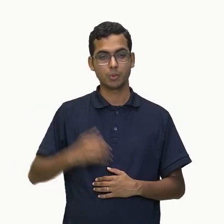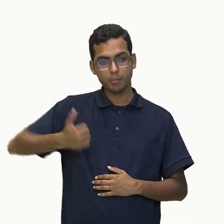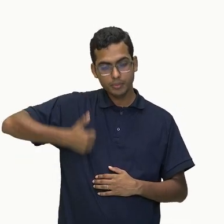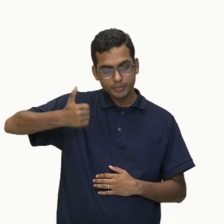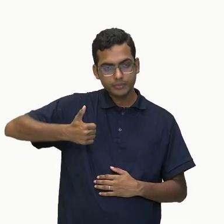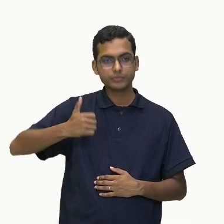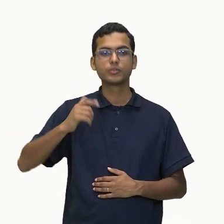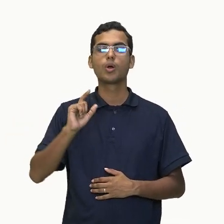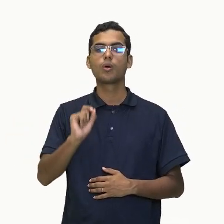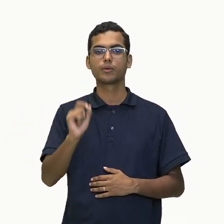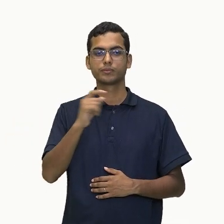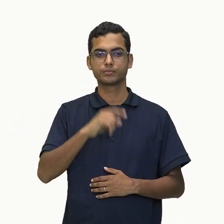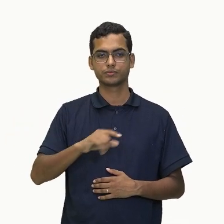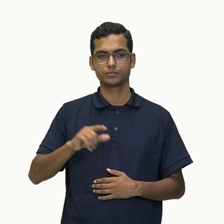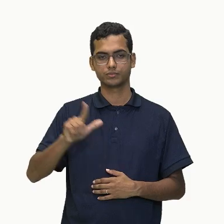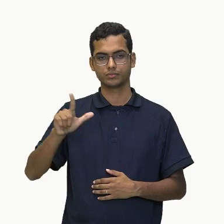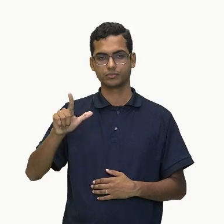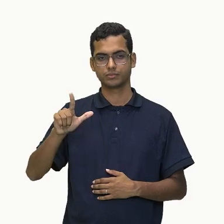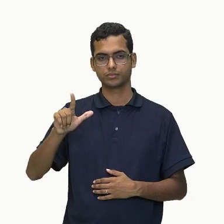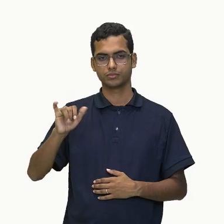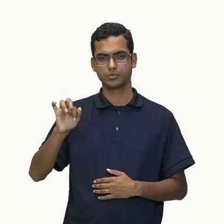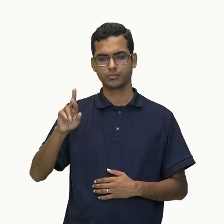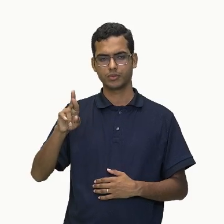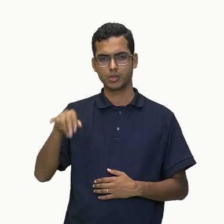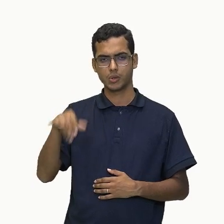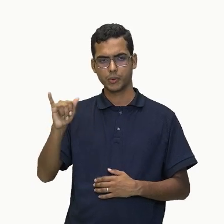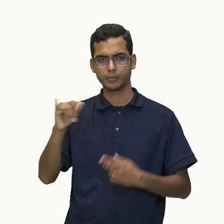library, they are,